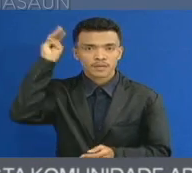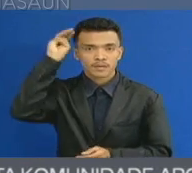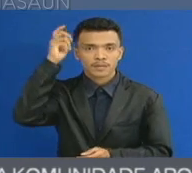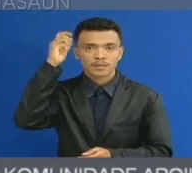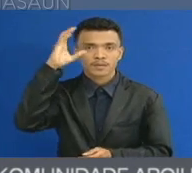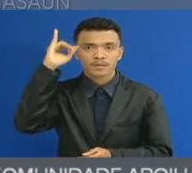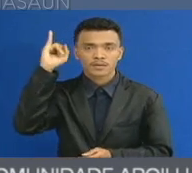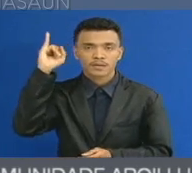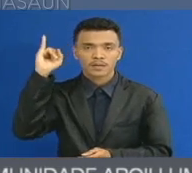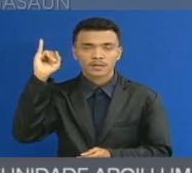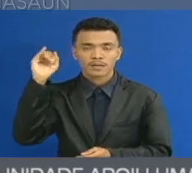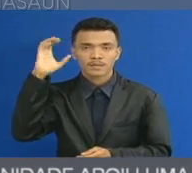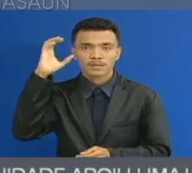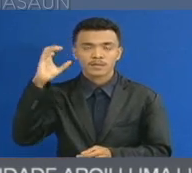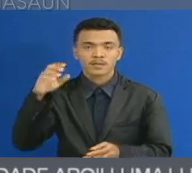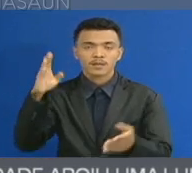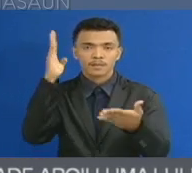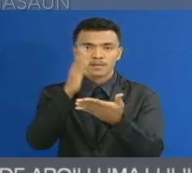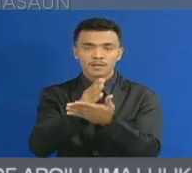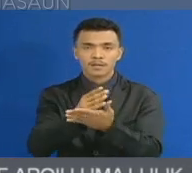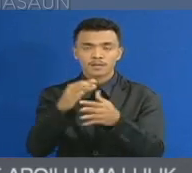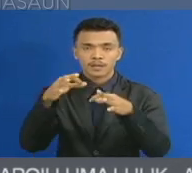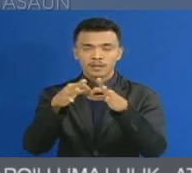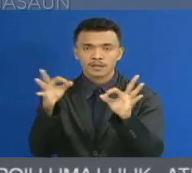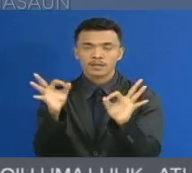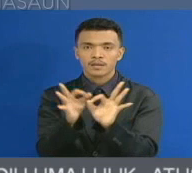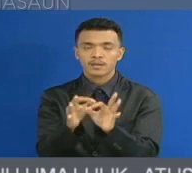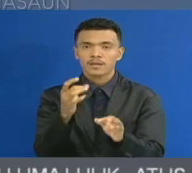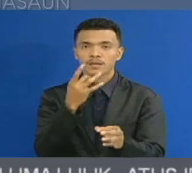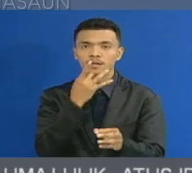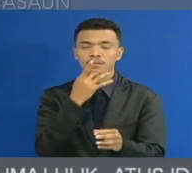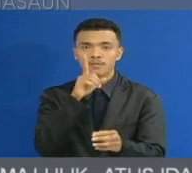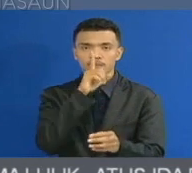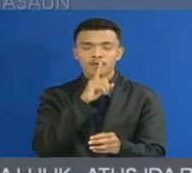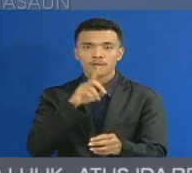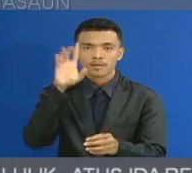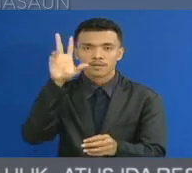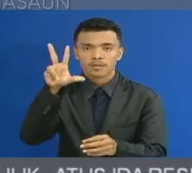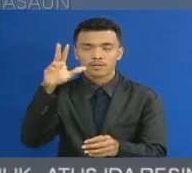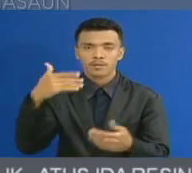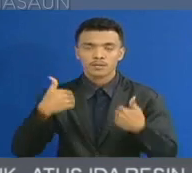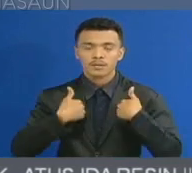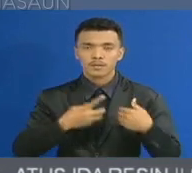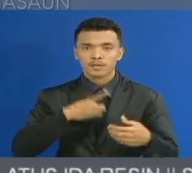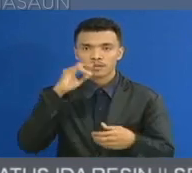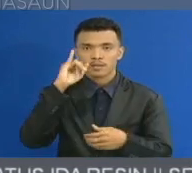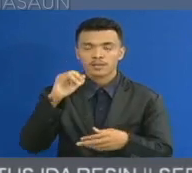Ministério de Transporte e Comunicação cancela o projeto instalação Sumafro Fontolo e a capital